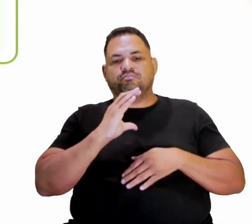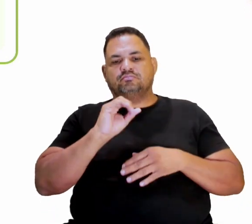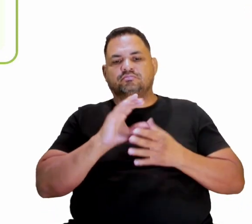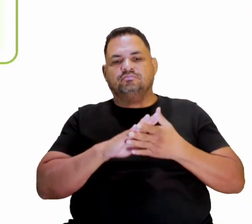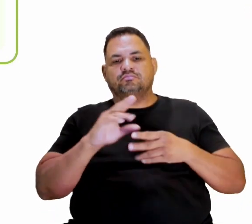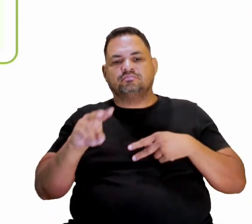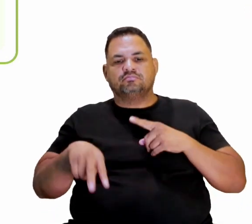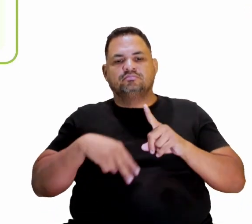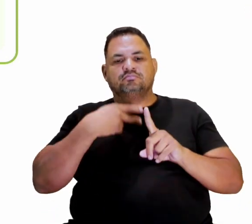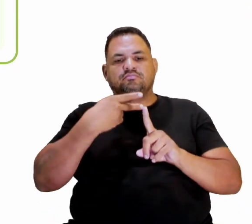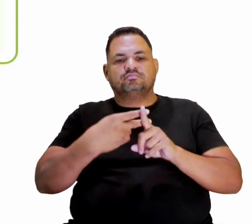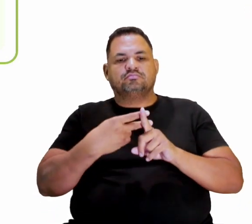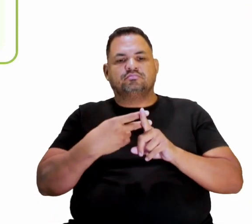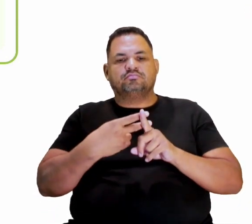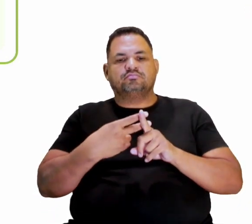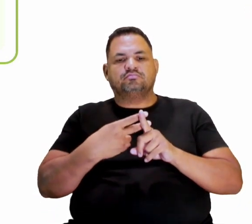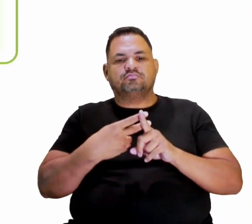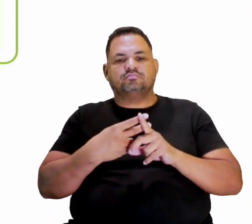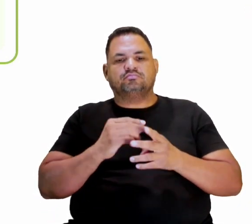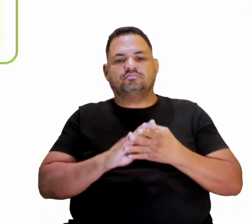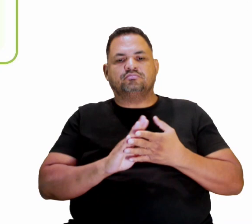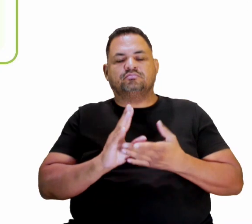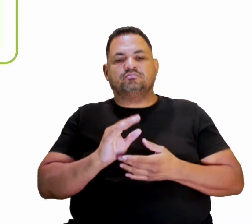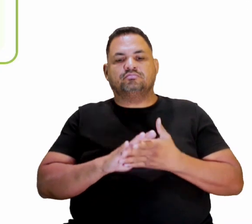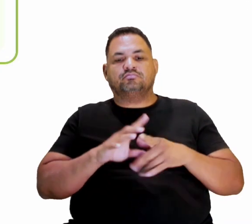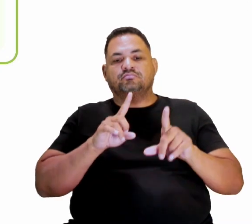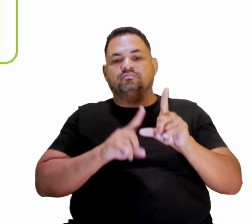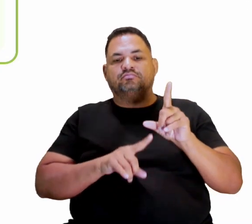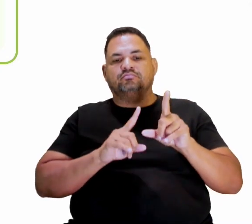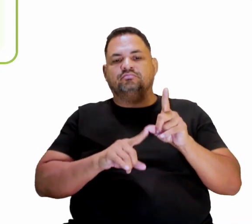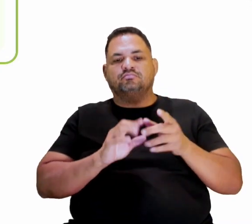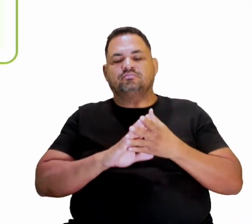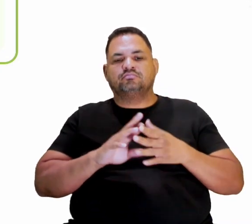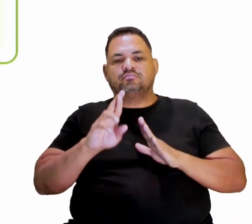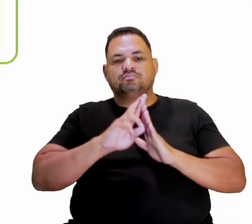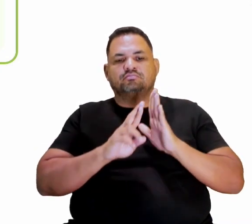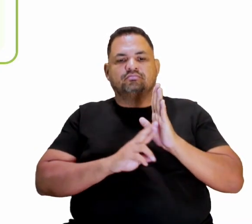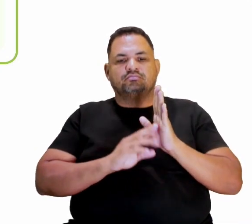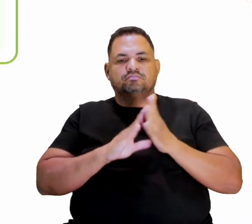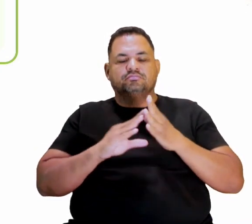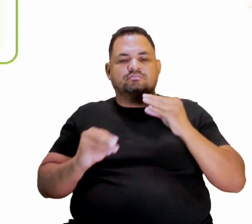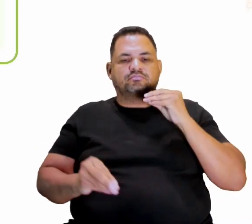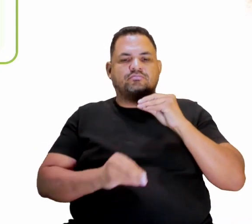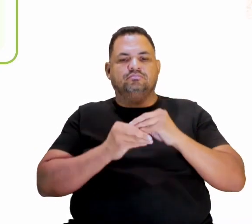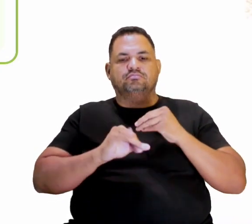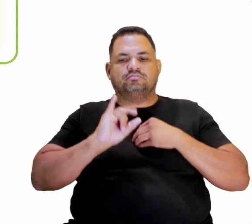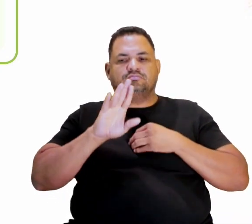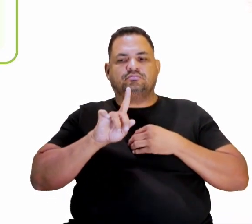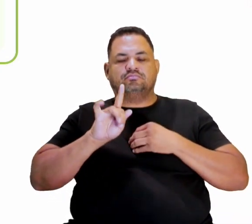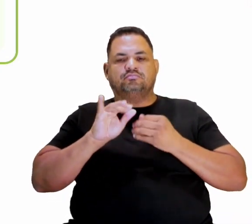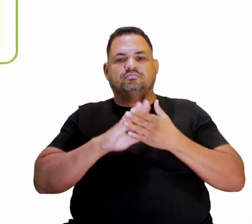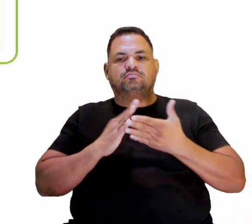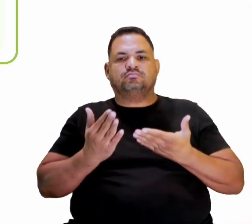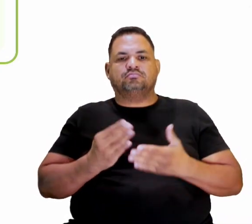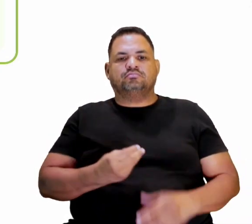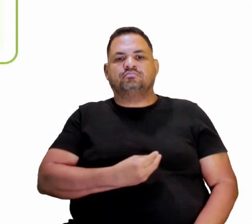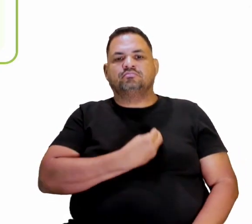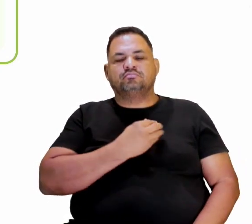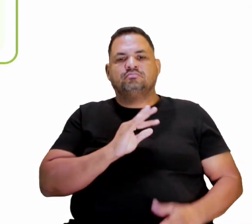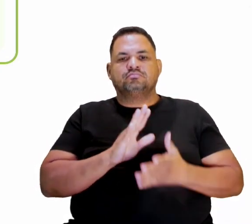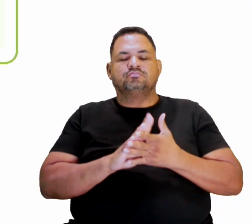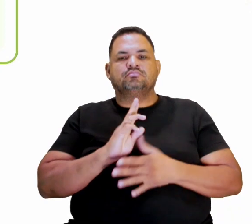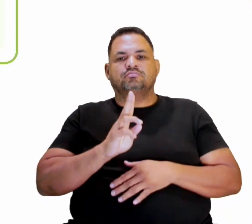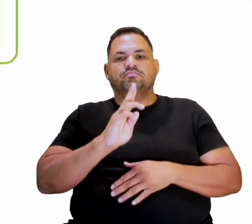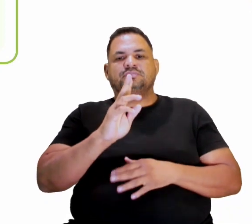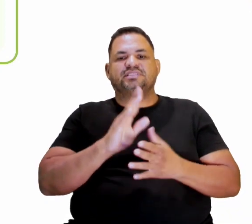última consoante para acrescentar ing. Regra geral, você só acrescenta o ing. Então, você no present continuous é